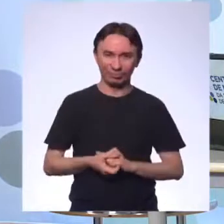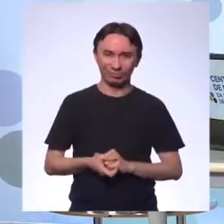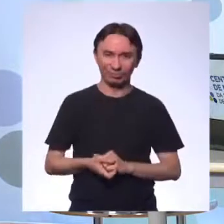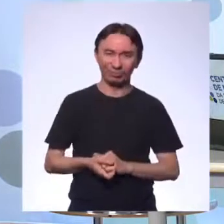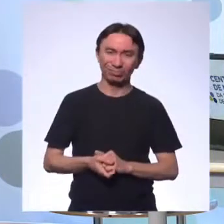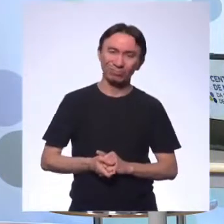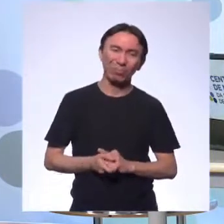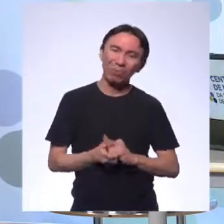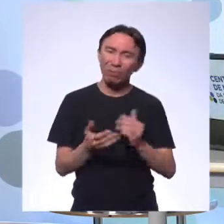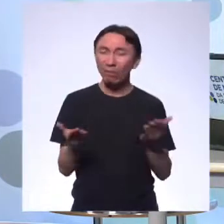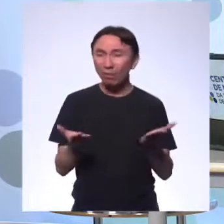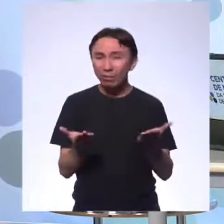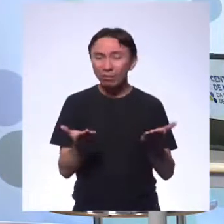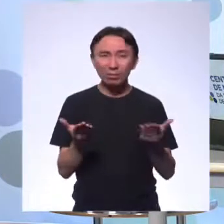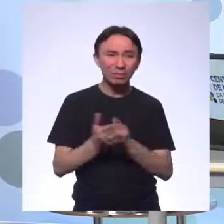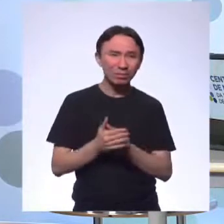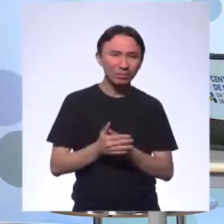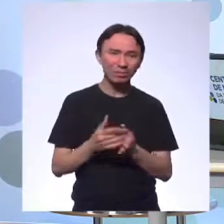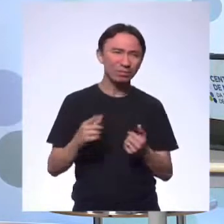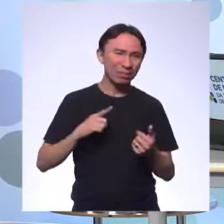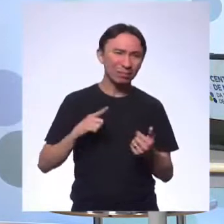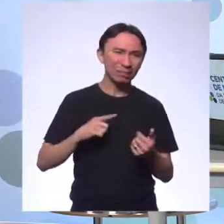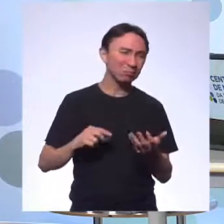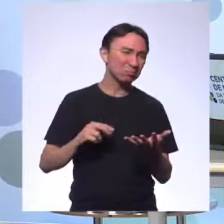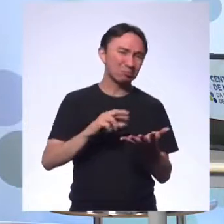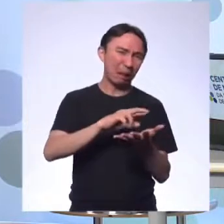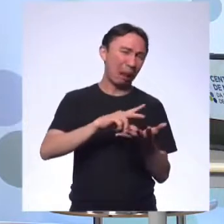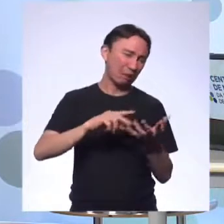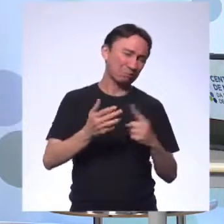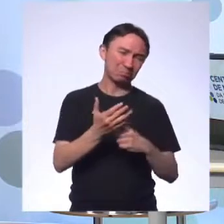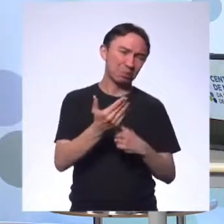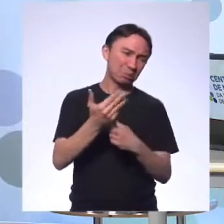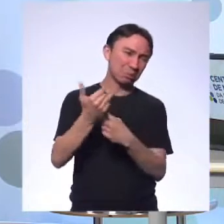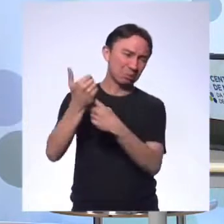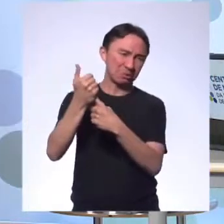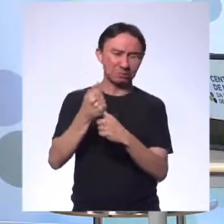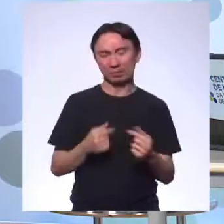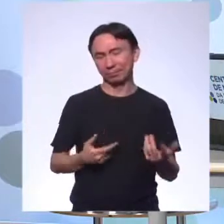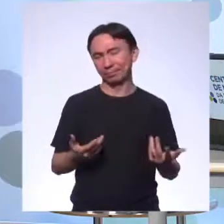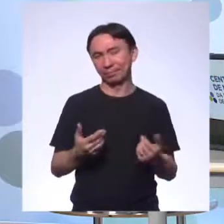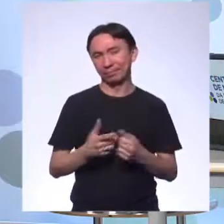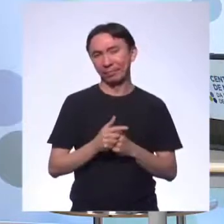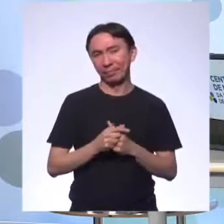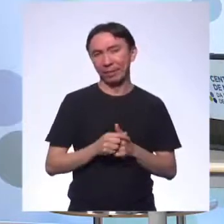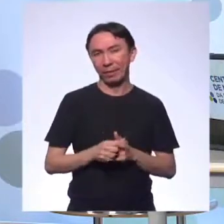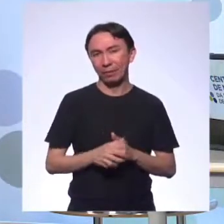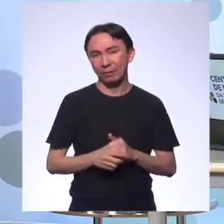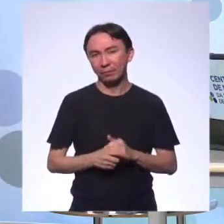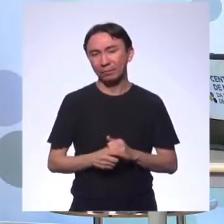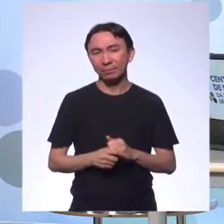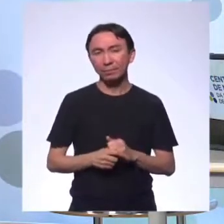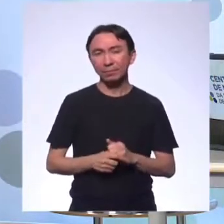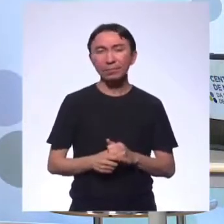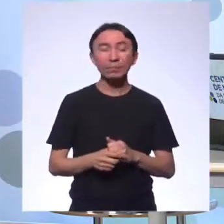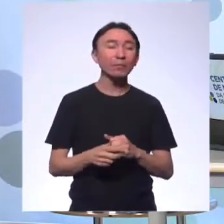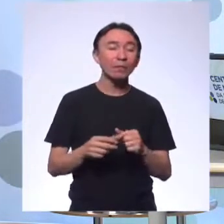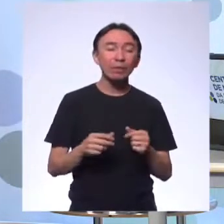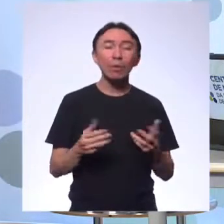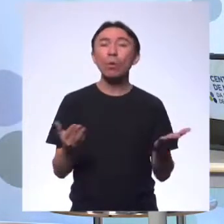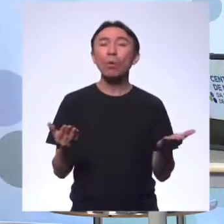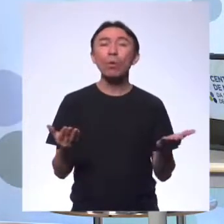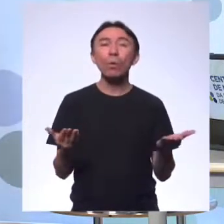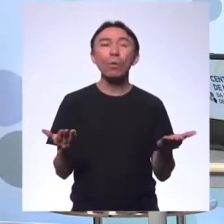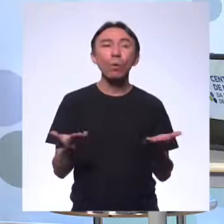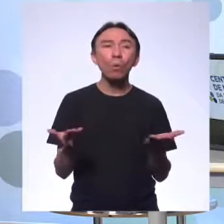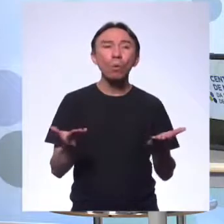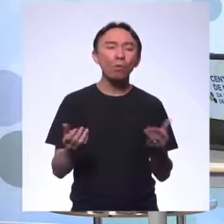com todas as ferramentas que a gente possui aí e tecnologia, tá? Então, como que a gente faz, né, para estudar essa variedade